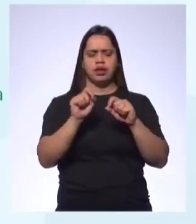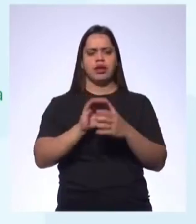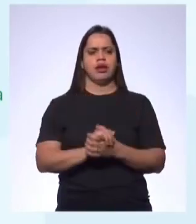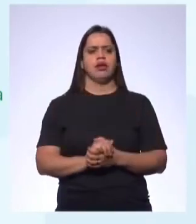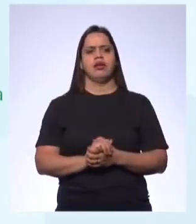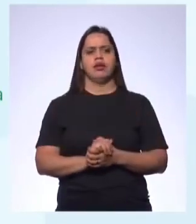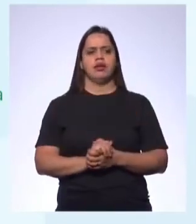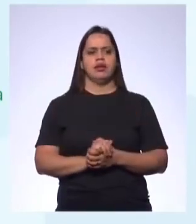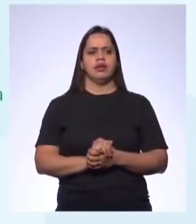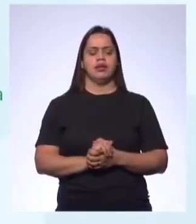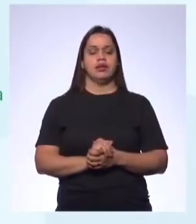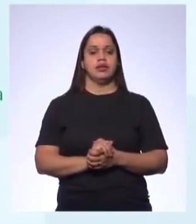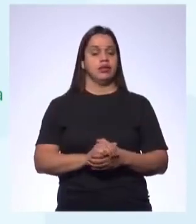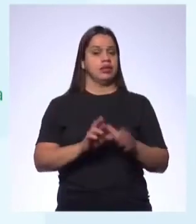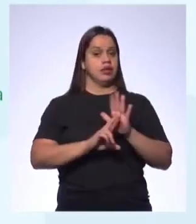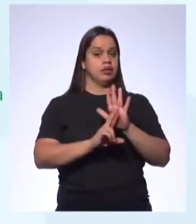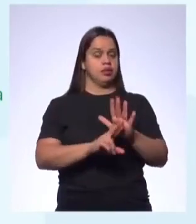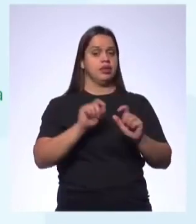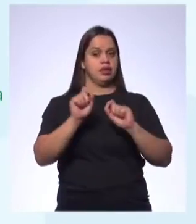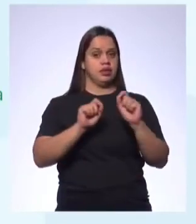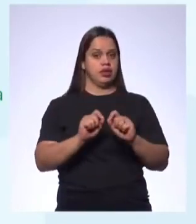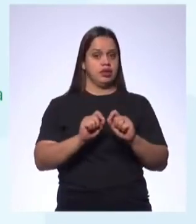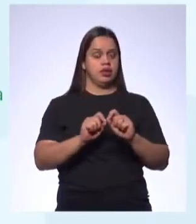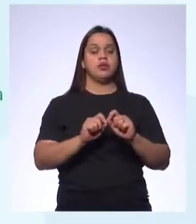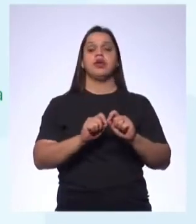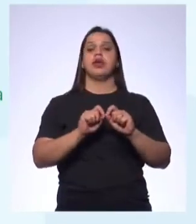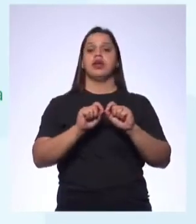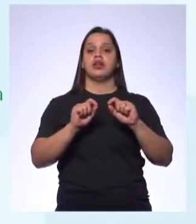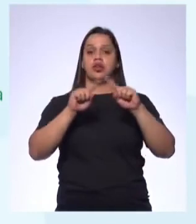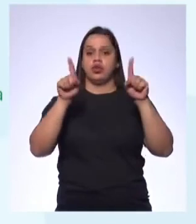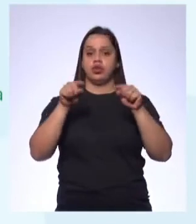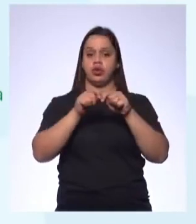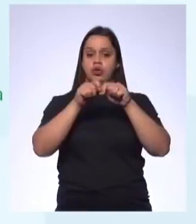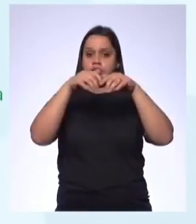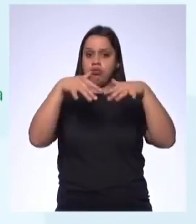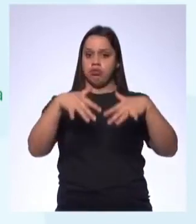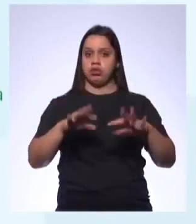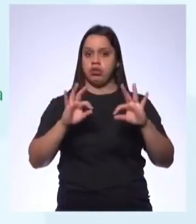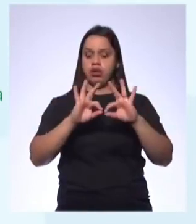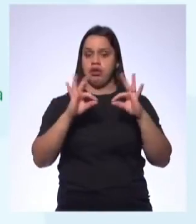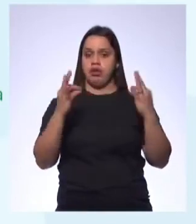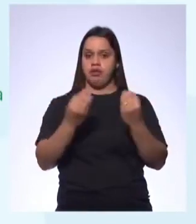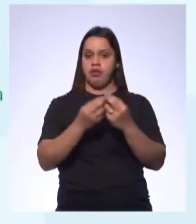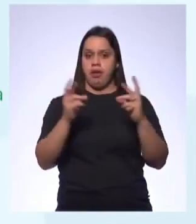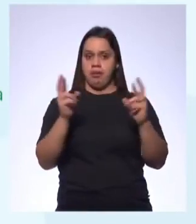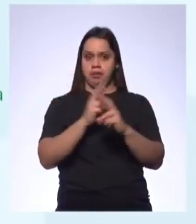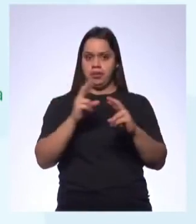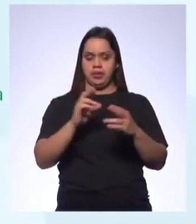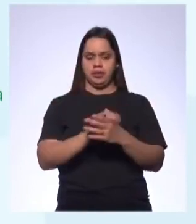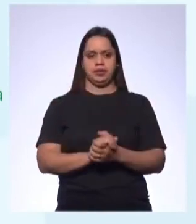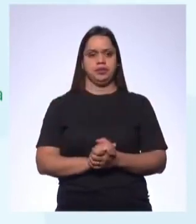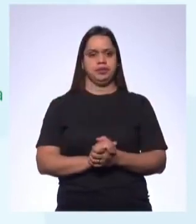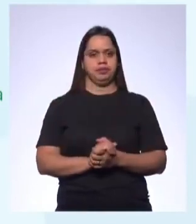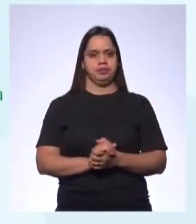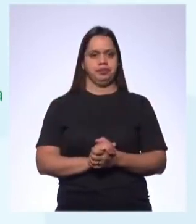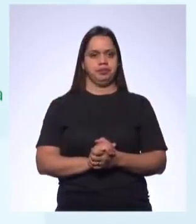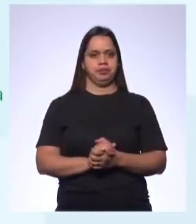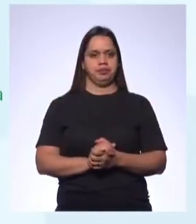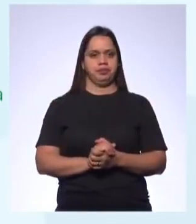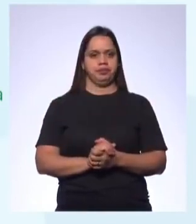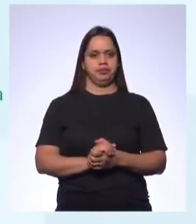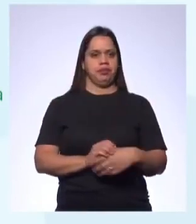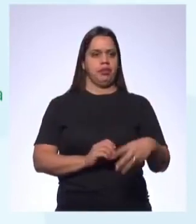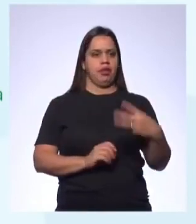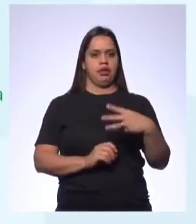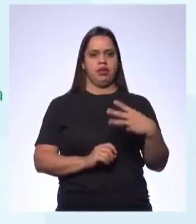a family. Representação gráfica de relação em uma família. A 3, what are